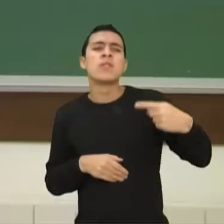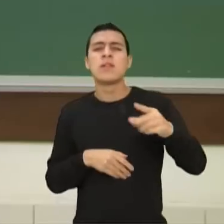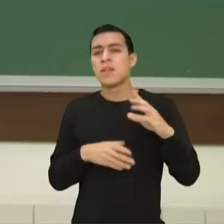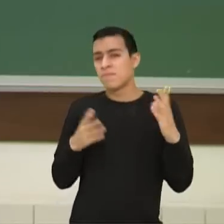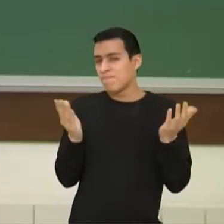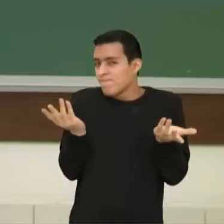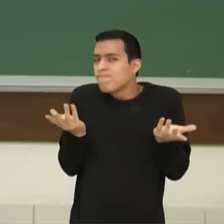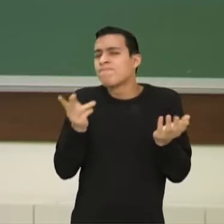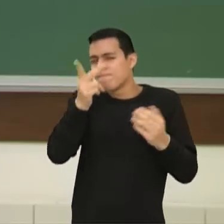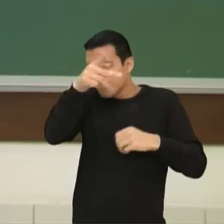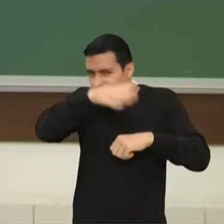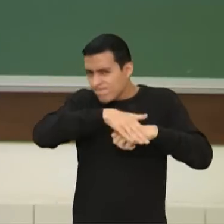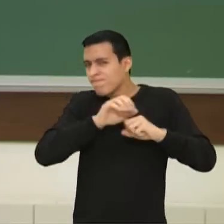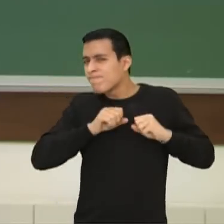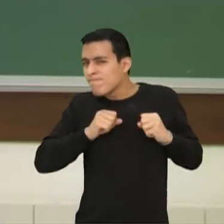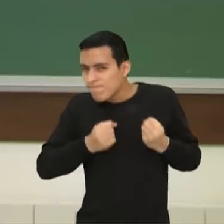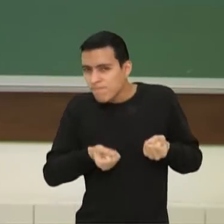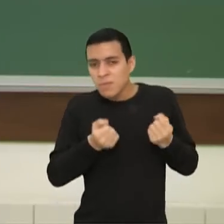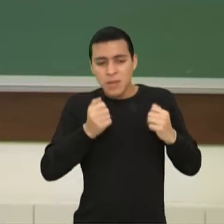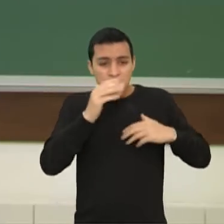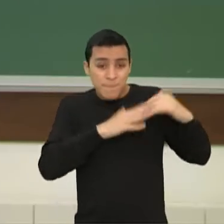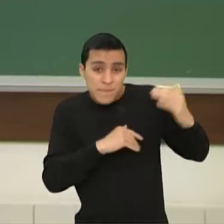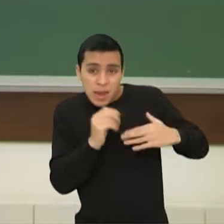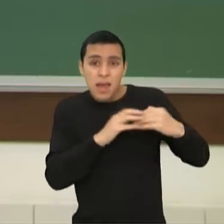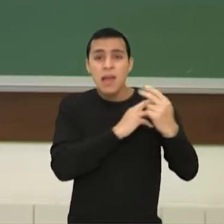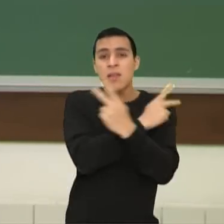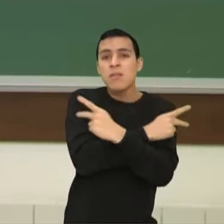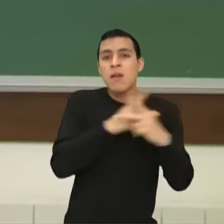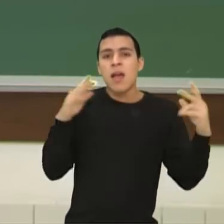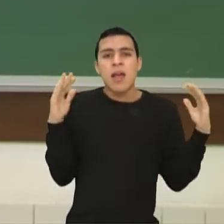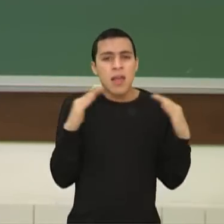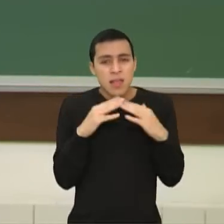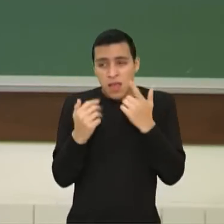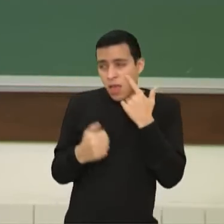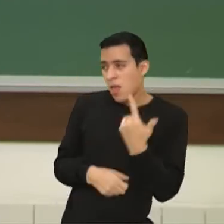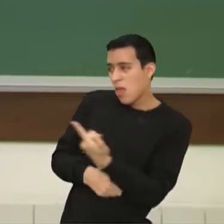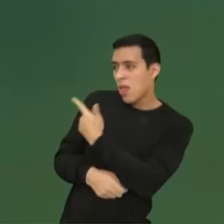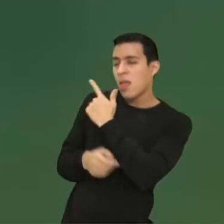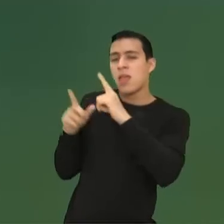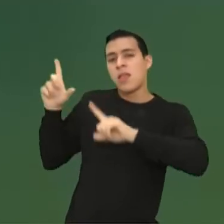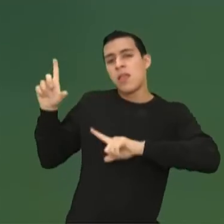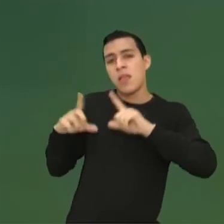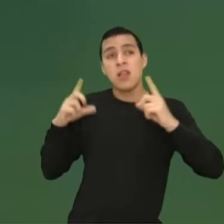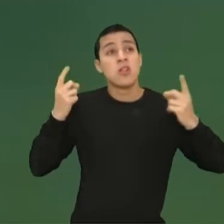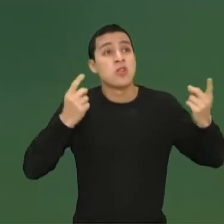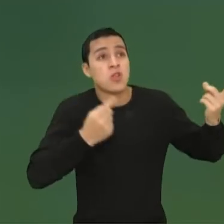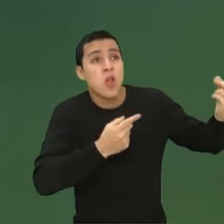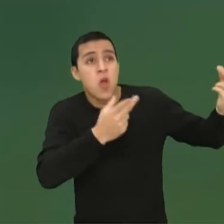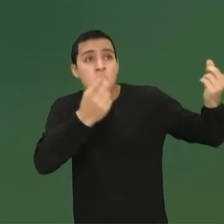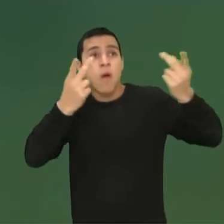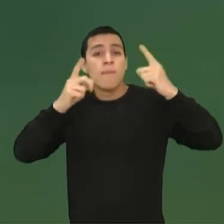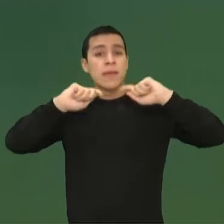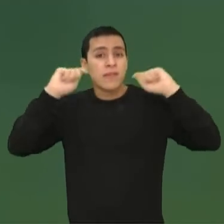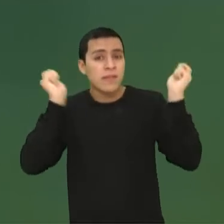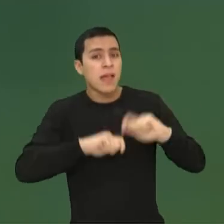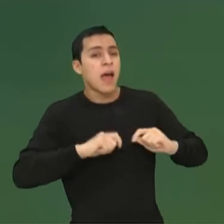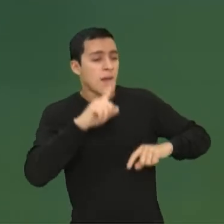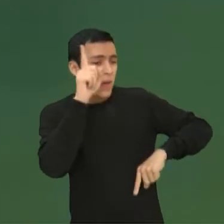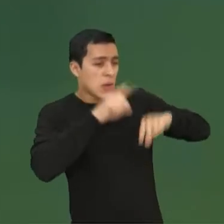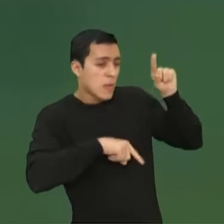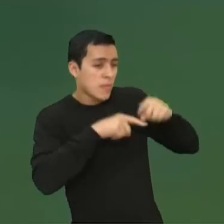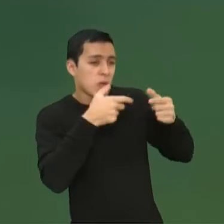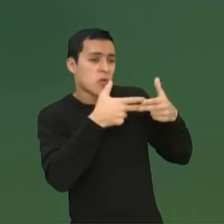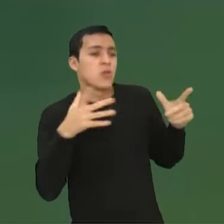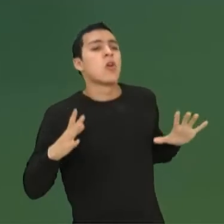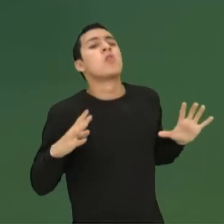mão na massa? Vamos praticar com objetos que tem na nossa casa? Acompanhe comigo na tela. No comércio, os produtos podem ser vendidos